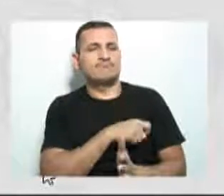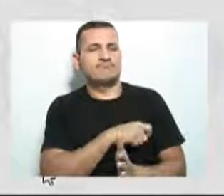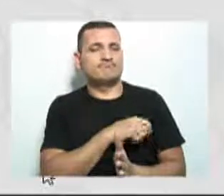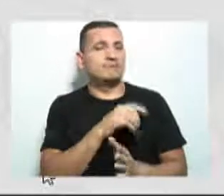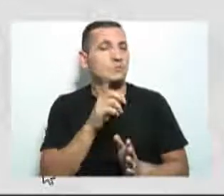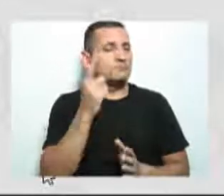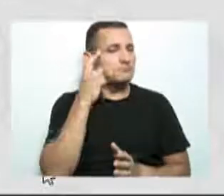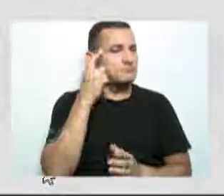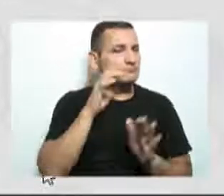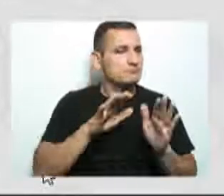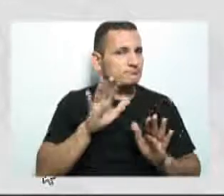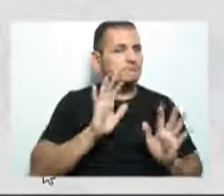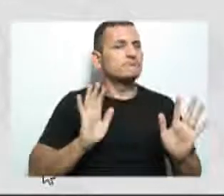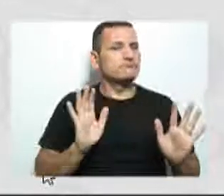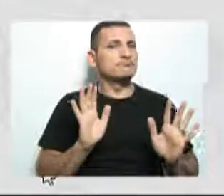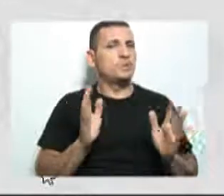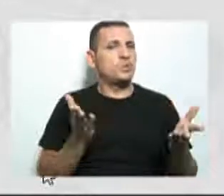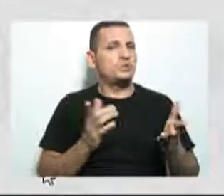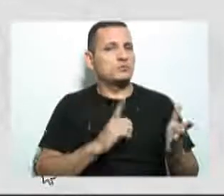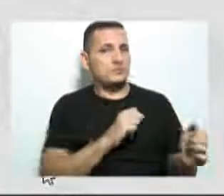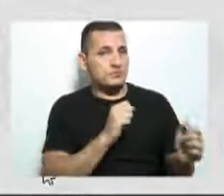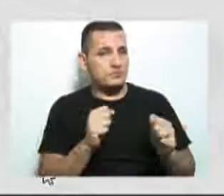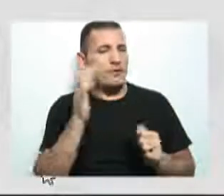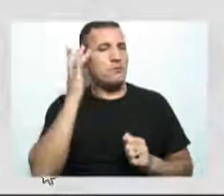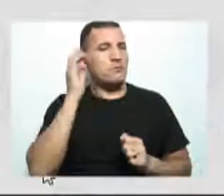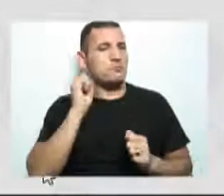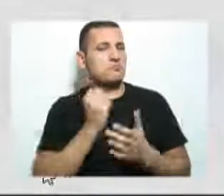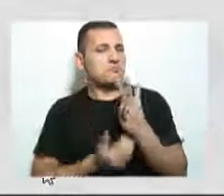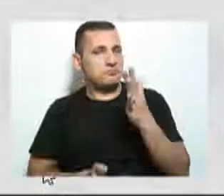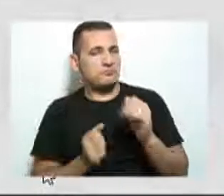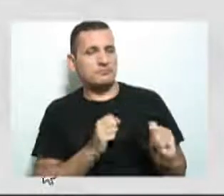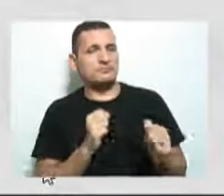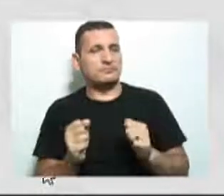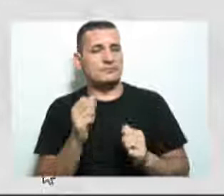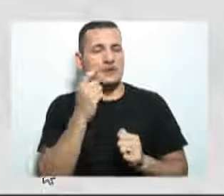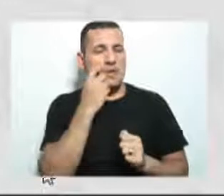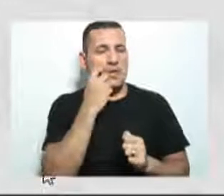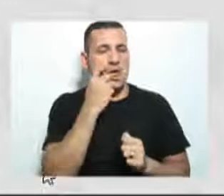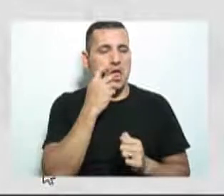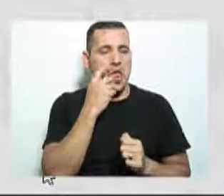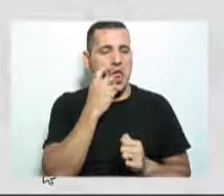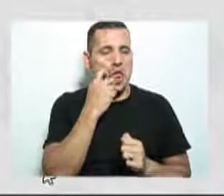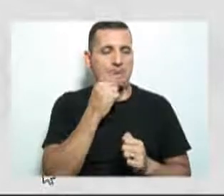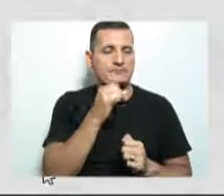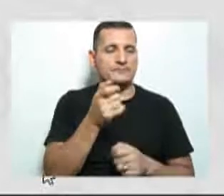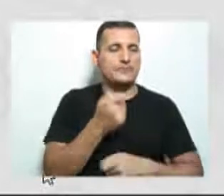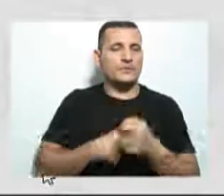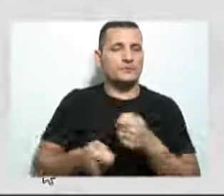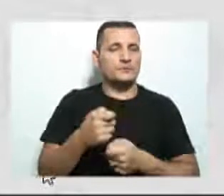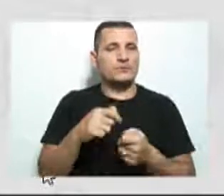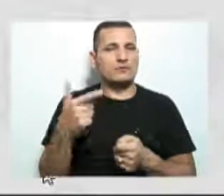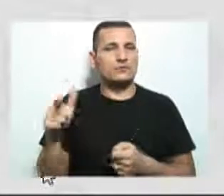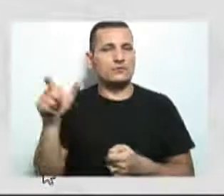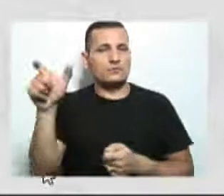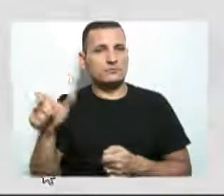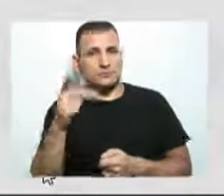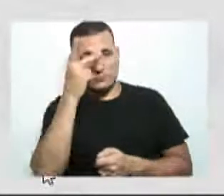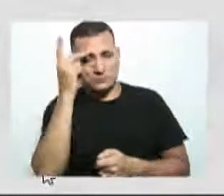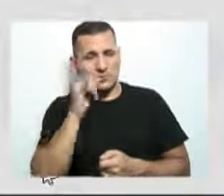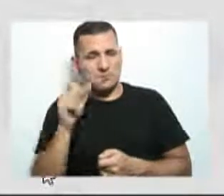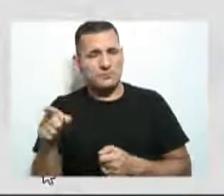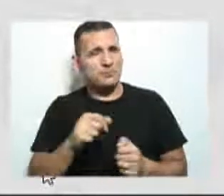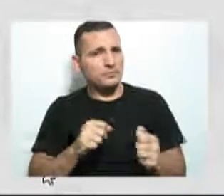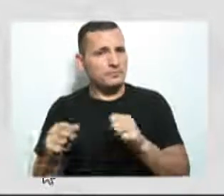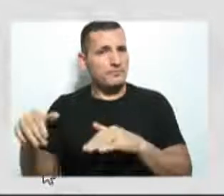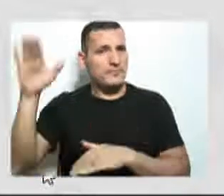poder, amanhã eu posso não ter. Ao negociar com alguém cujo poder seja maior, deve-se